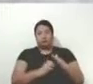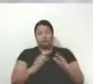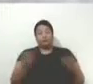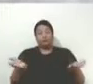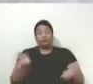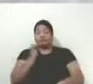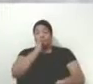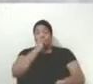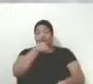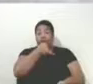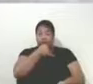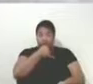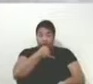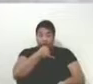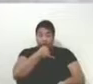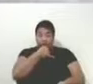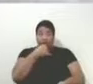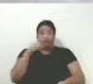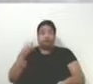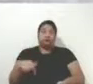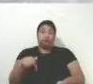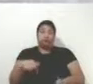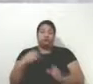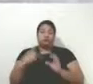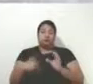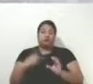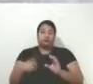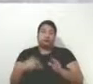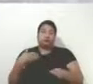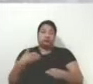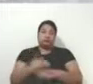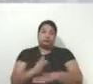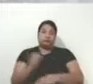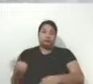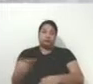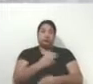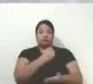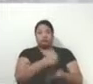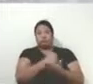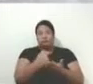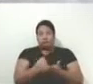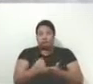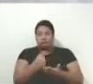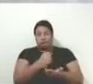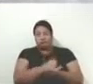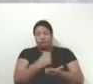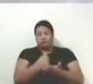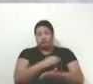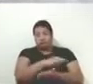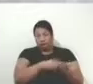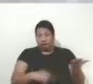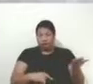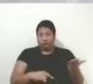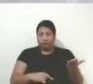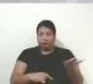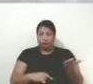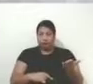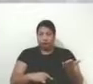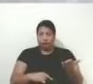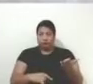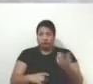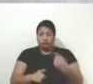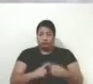Infelizmente, aqui, nessa Câmara, foi aprovado um novo contrato de concessão, para que o